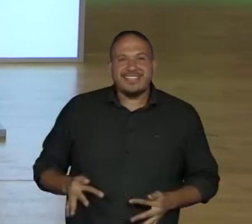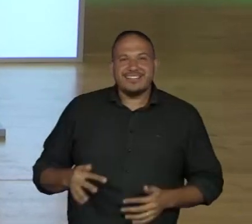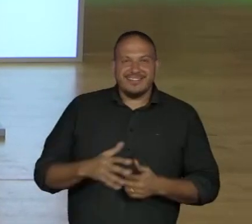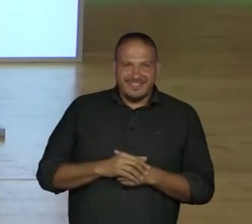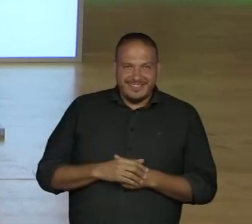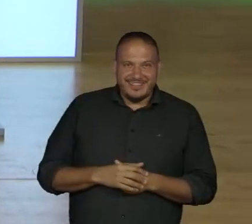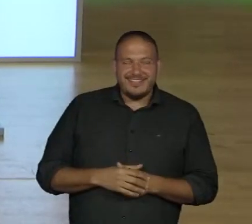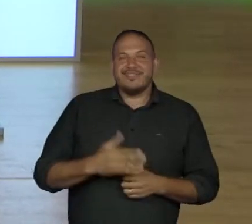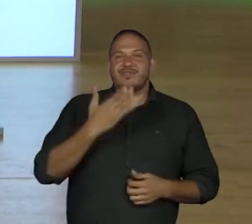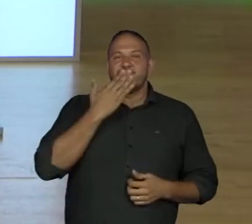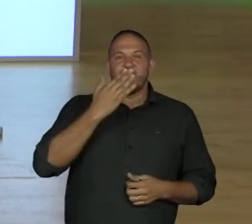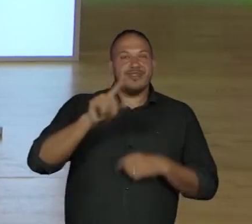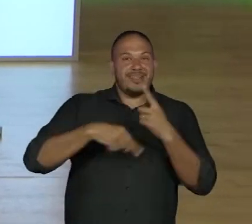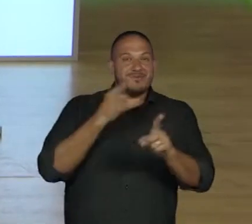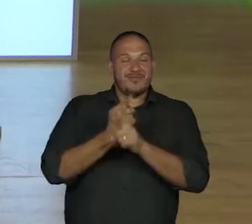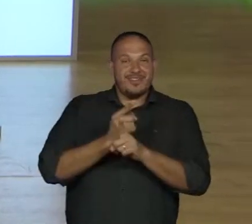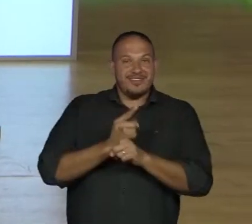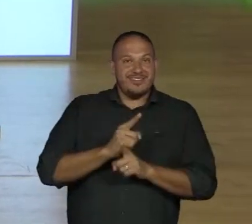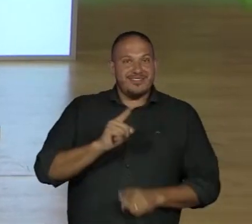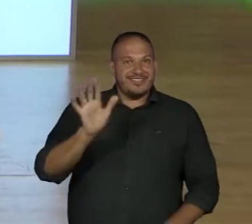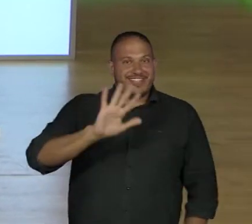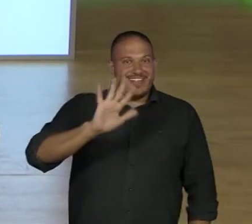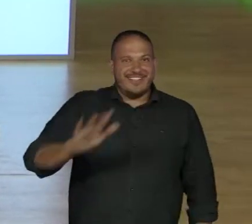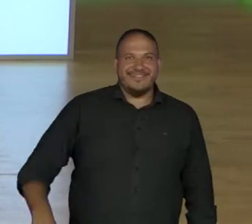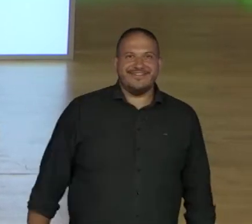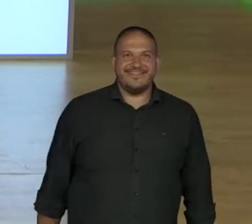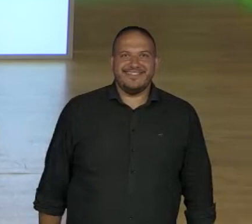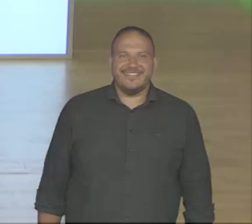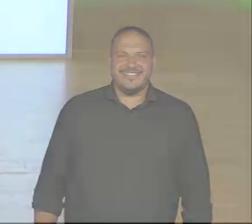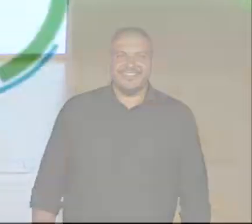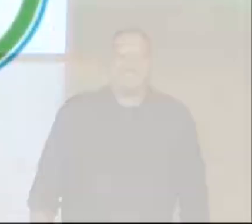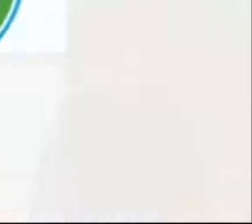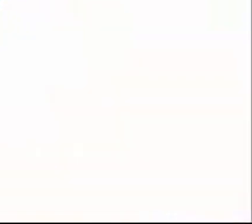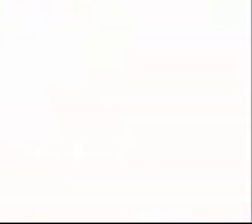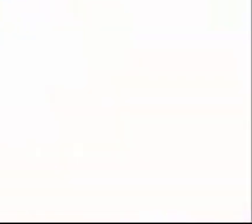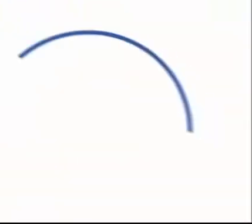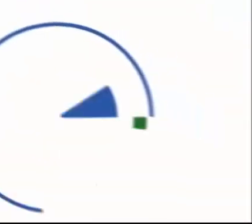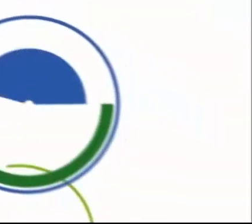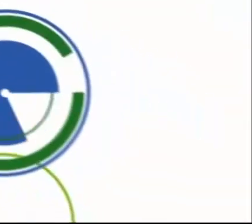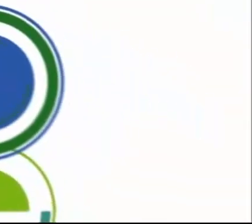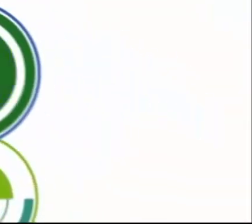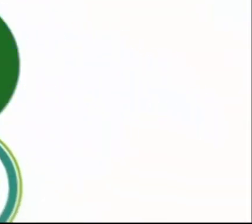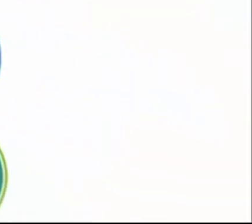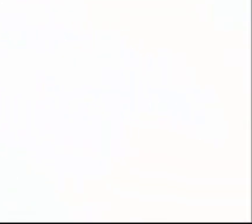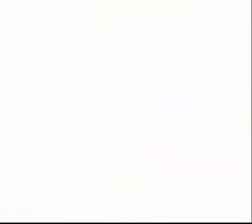obrigada. deles. Até já já. Já já, turminha, a gente volta.